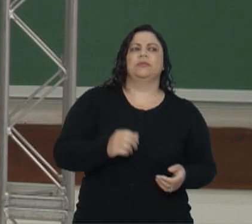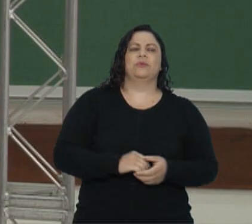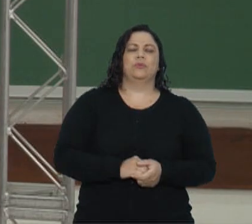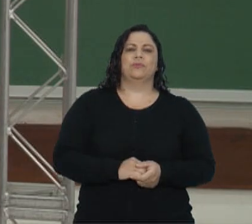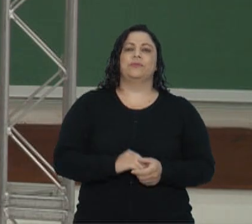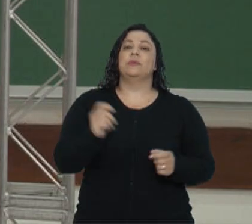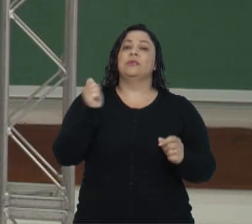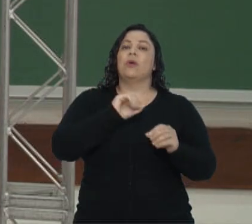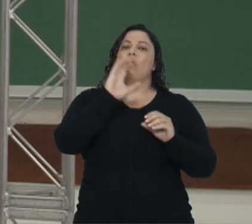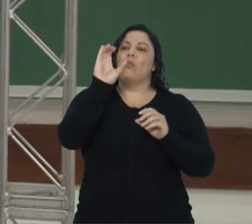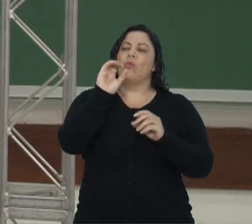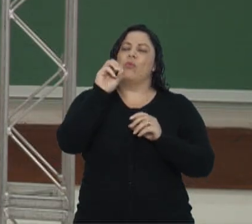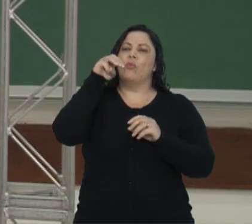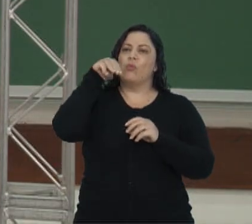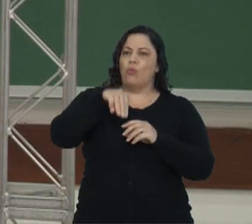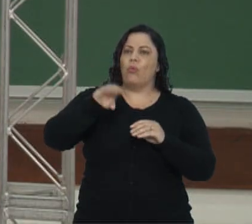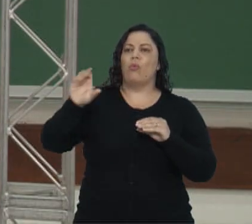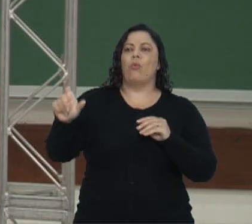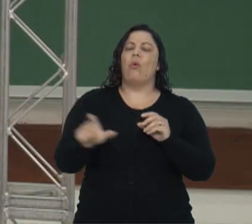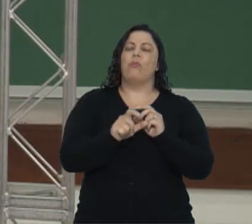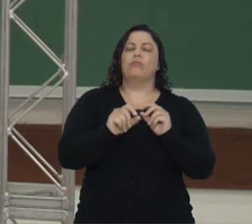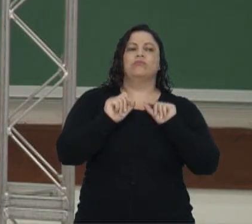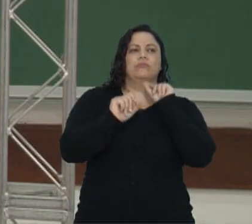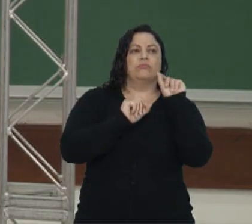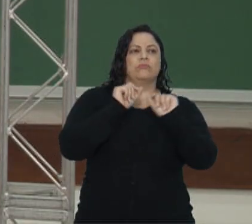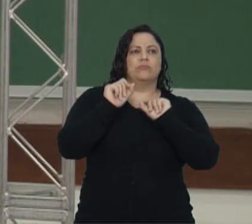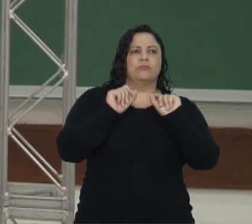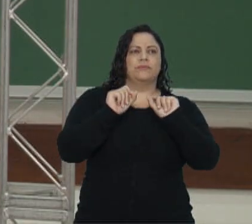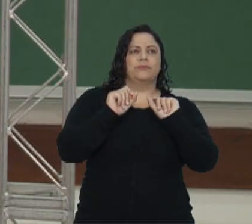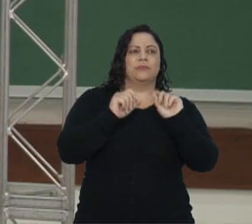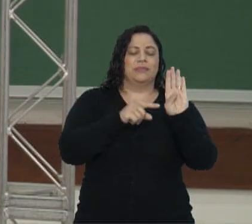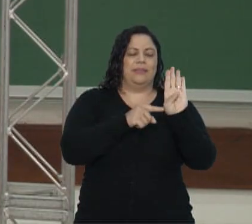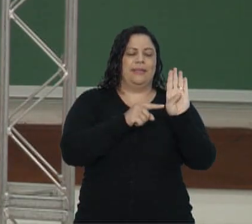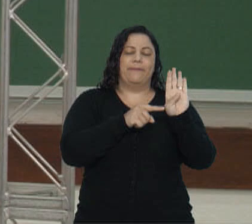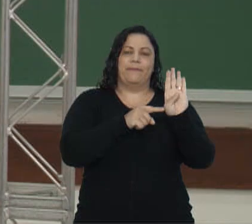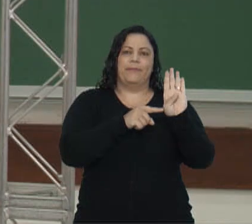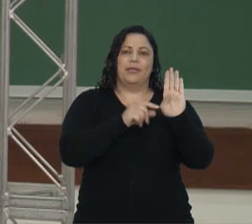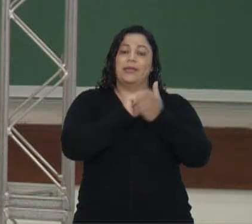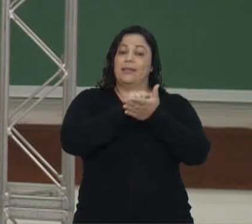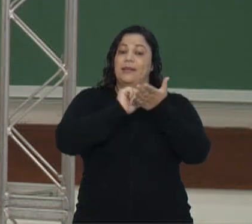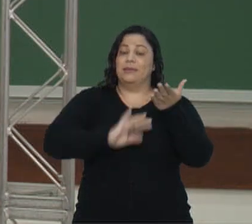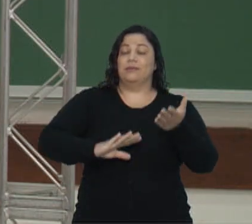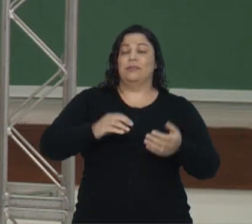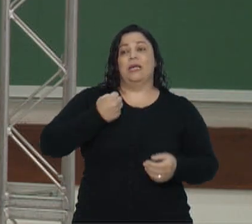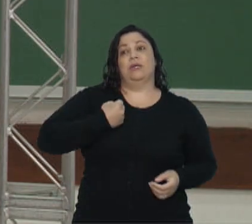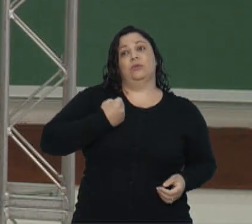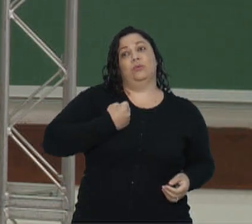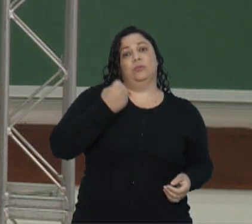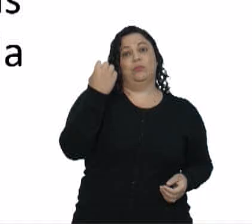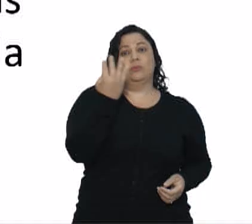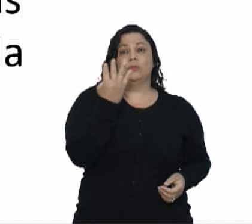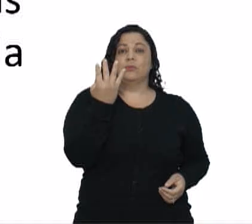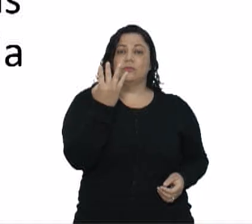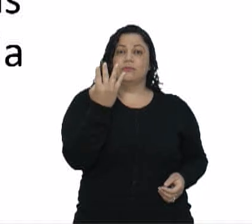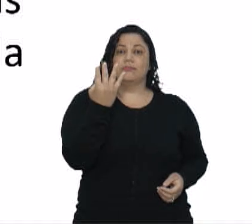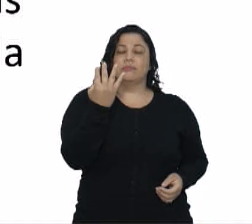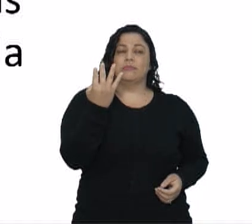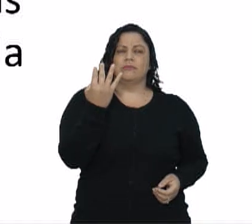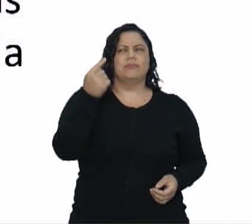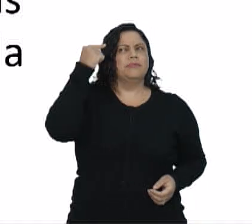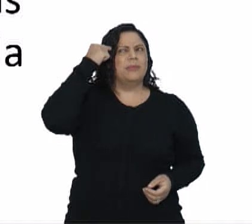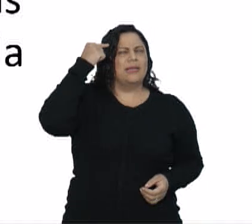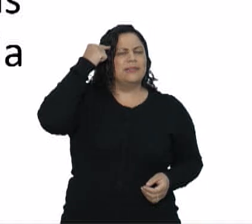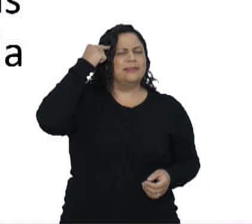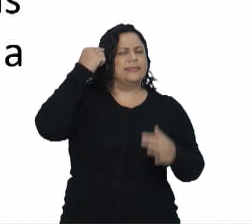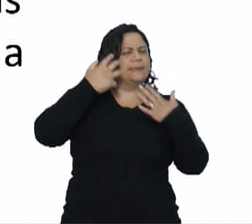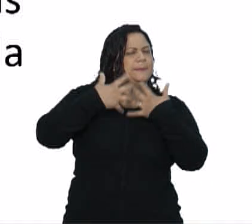Ok. No exercício B, na letra B do exercício 4, a gente continua pensando sobre isso. Veja lá, que